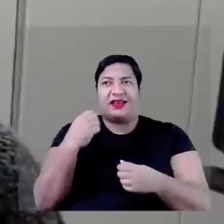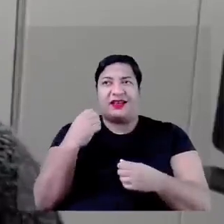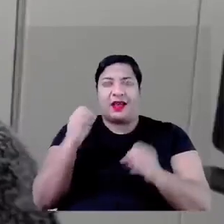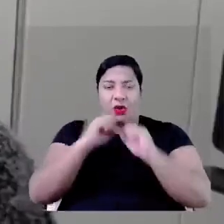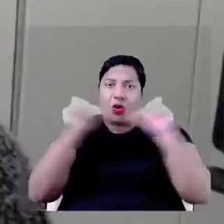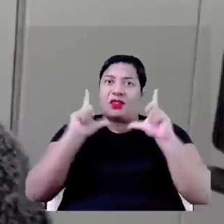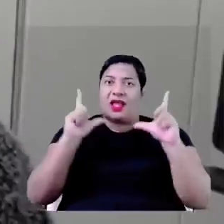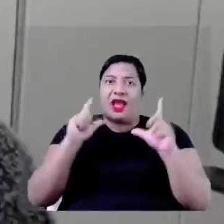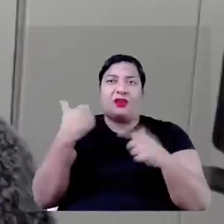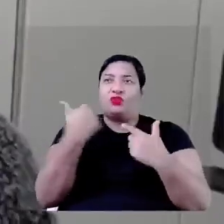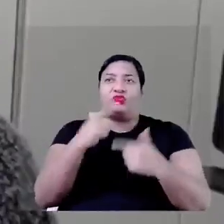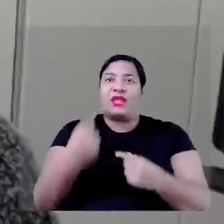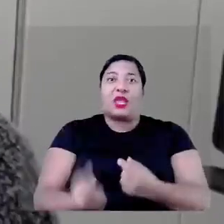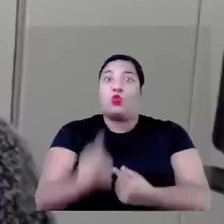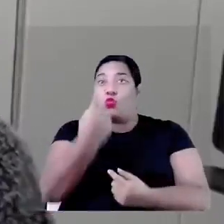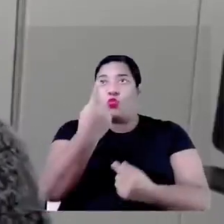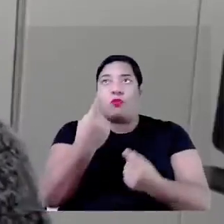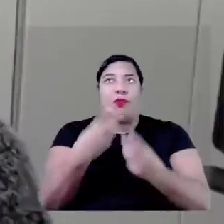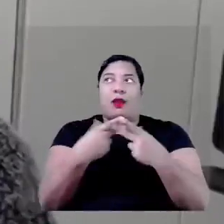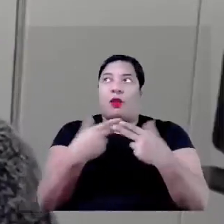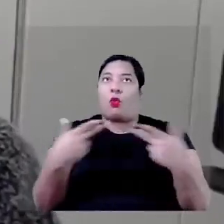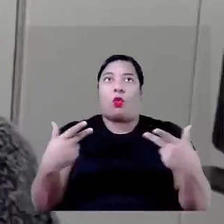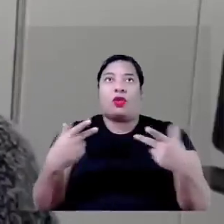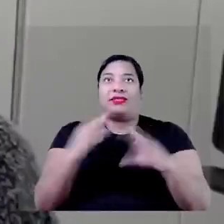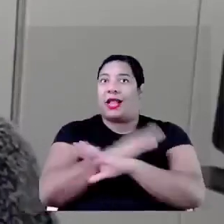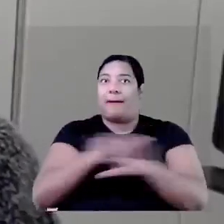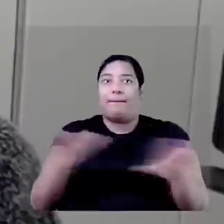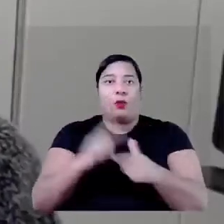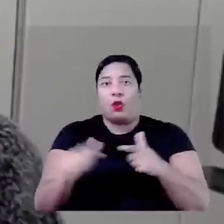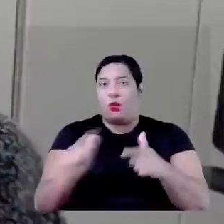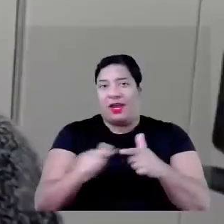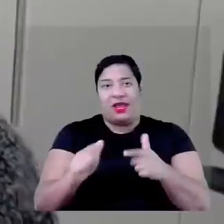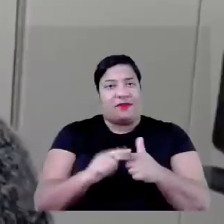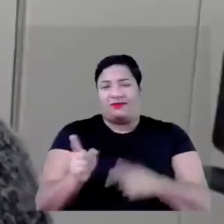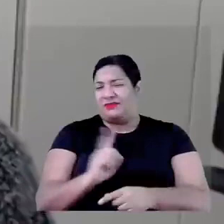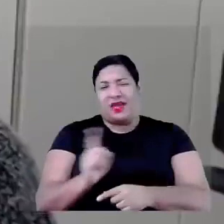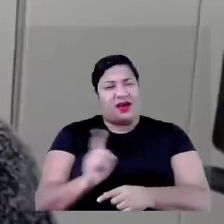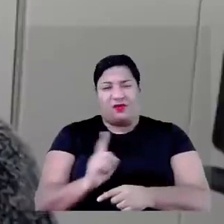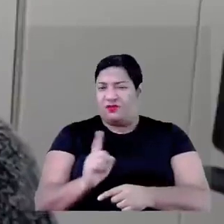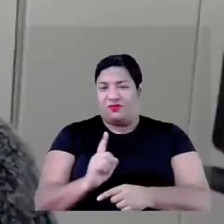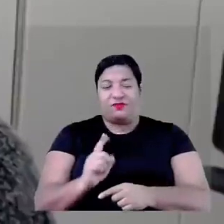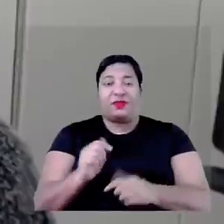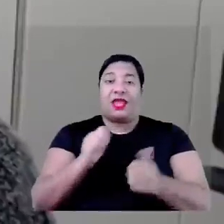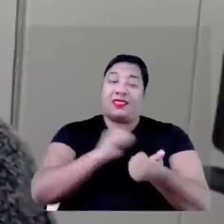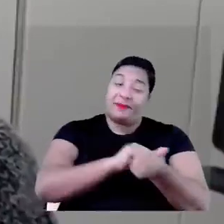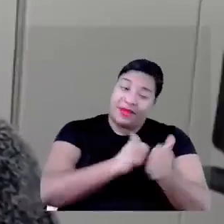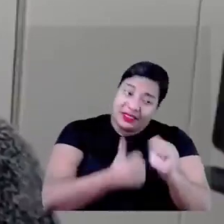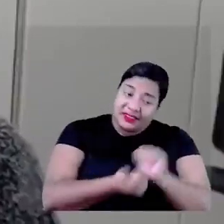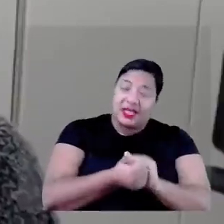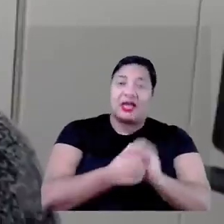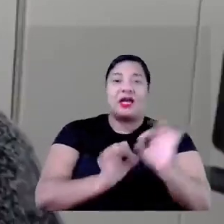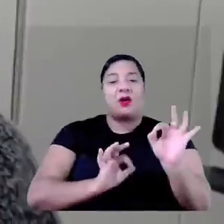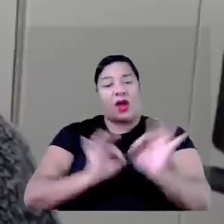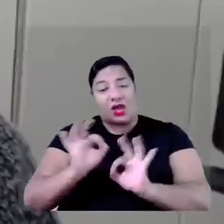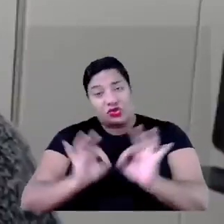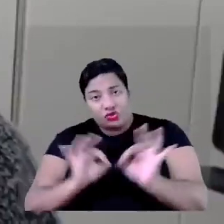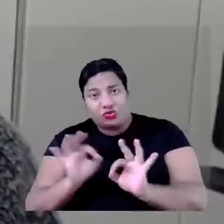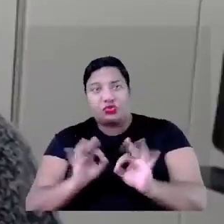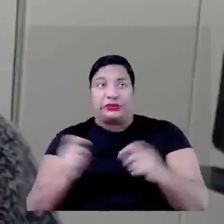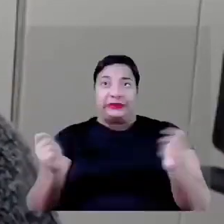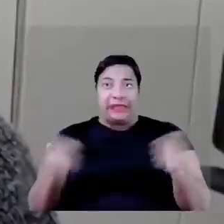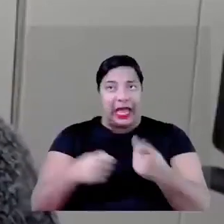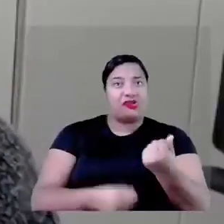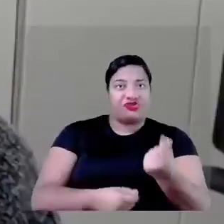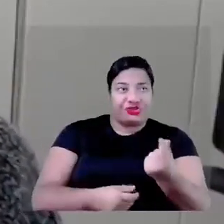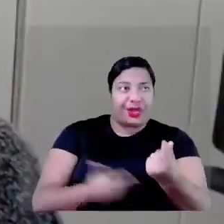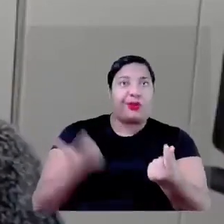existe. O que existe são ações, são ajustes que a gente vai fazendo, que são viáveis técnica e economicamente, e